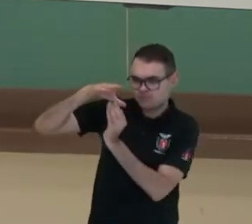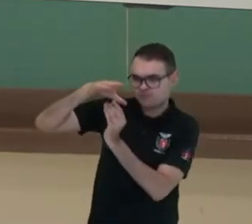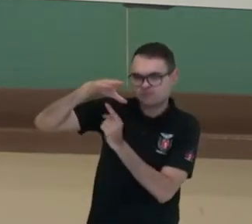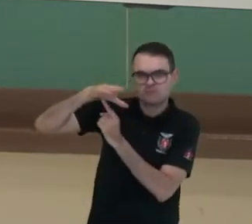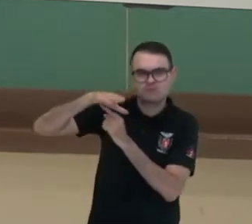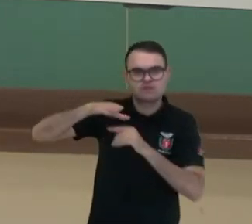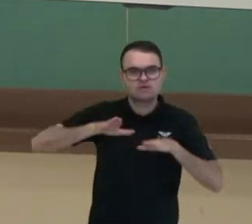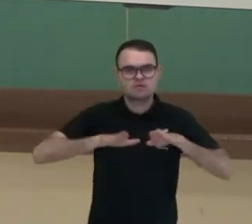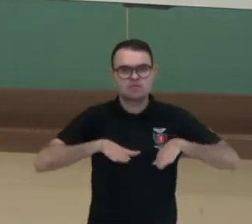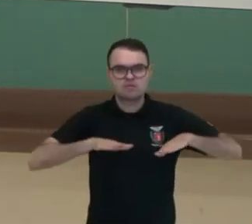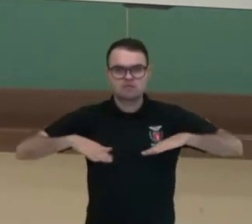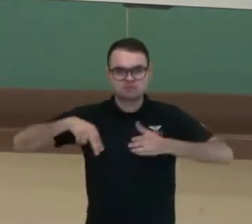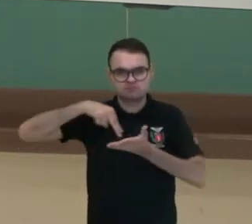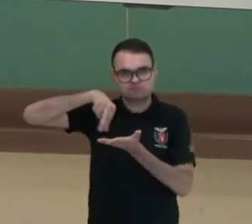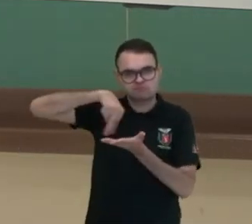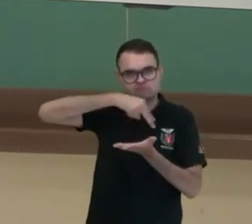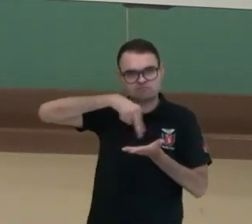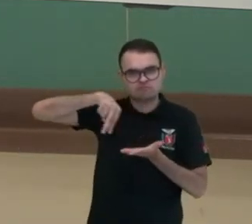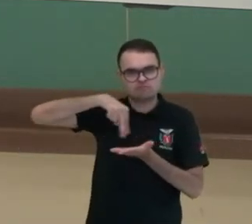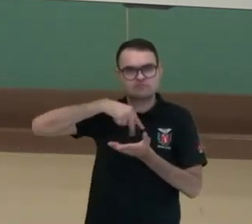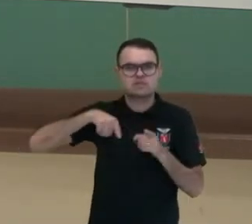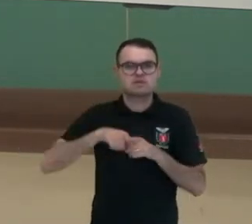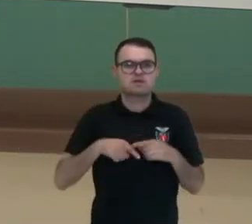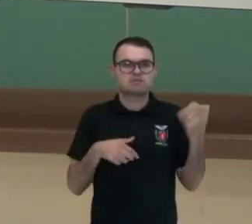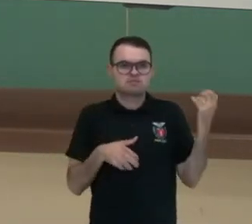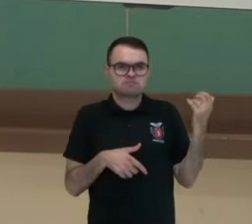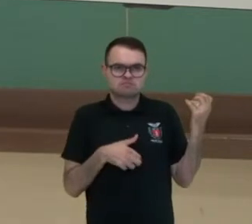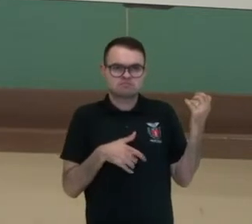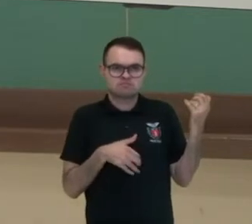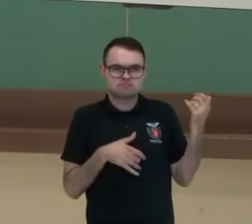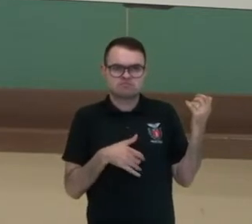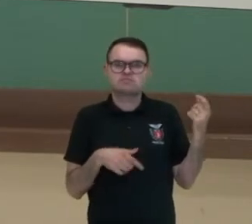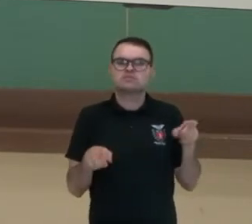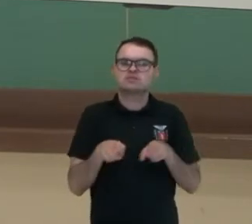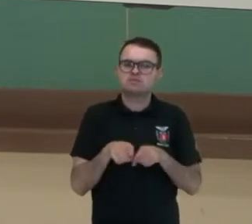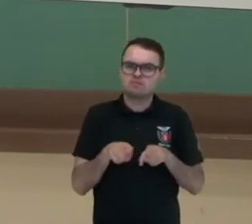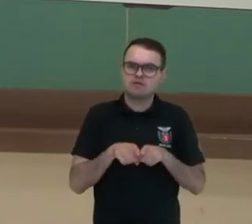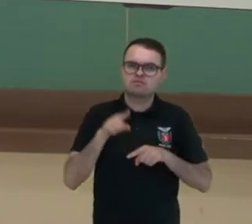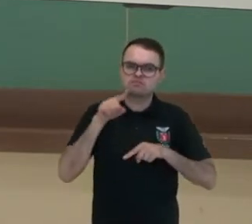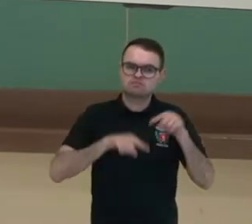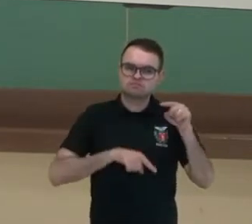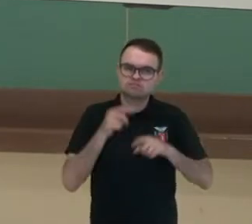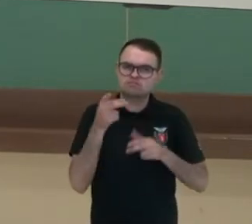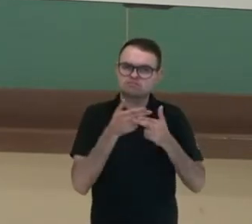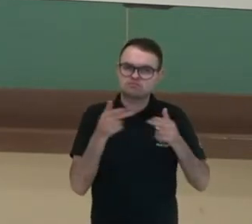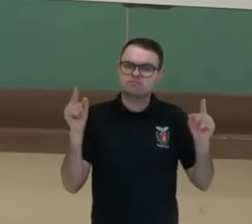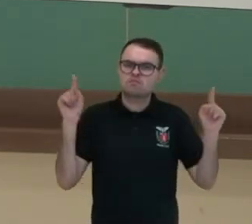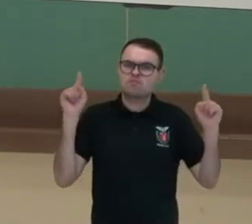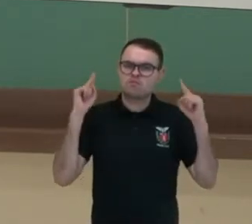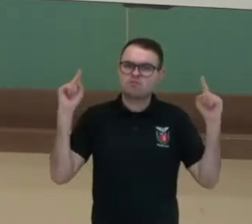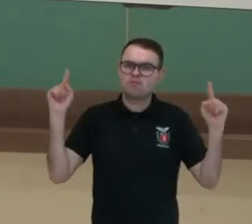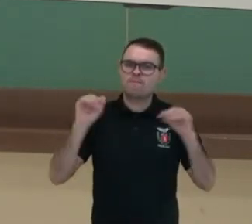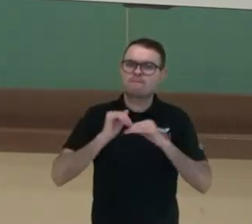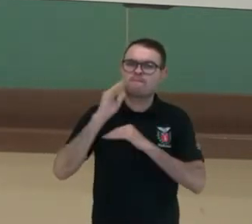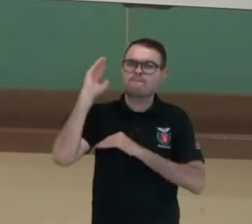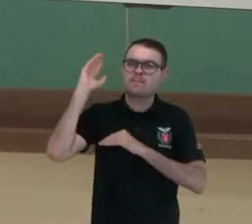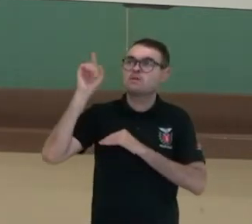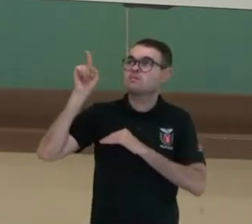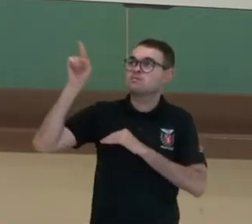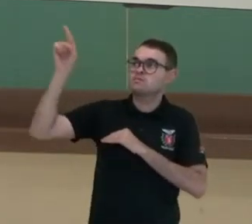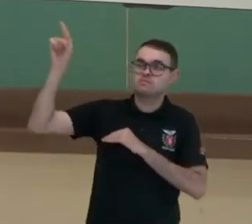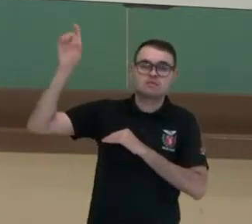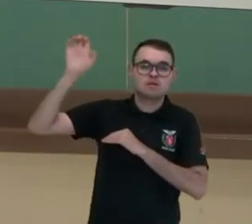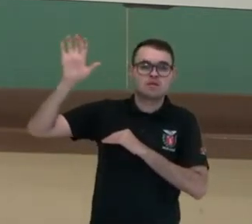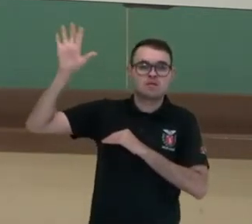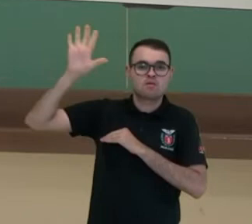né? A viola de coxo, os instrumentos mais europeus, assim. A viola de coxo, inclusive, é